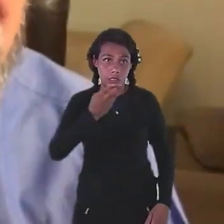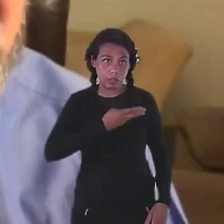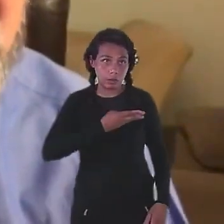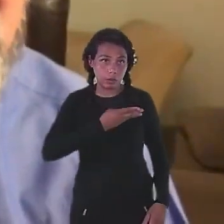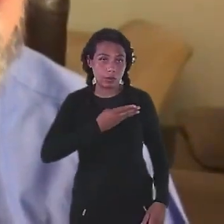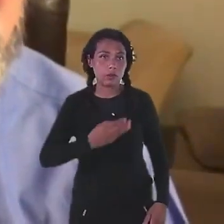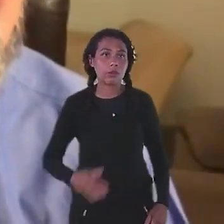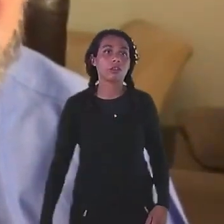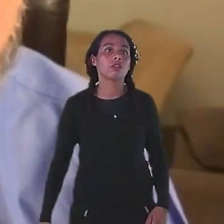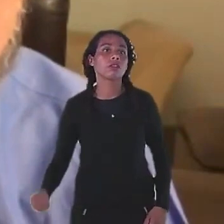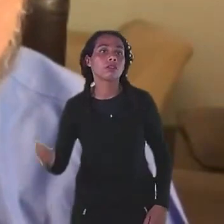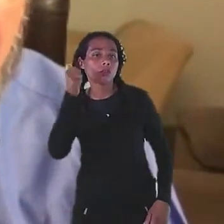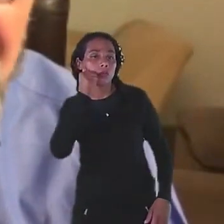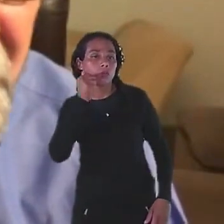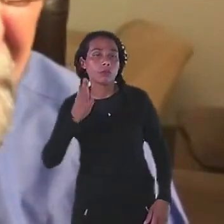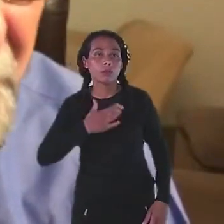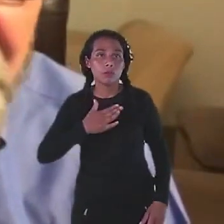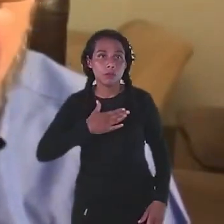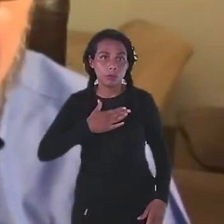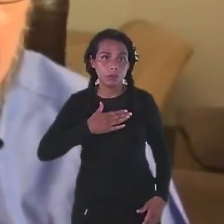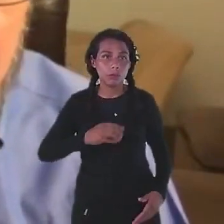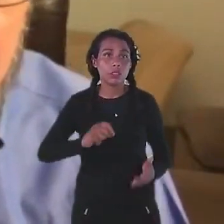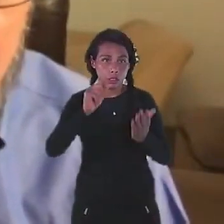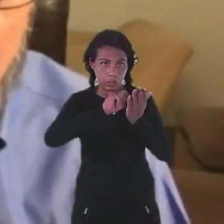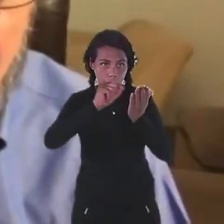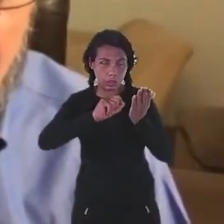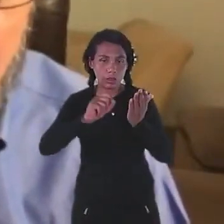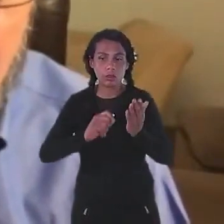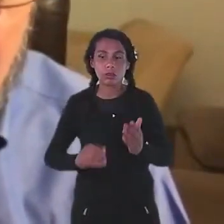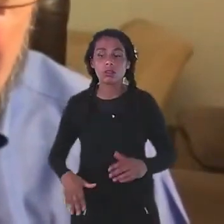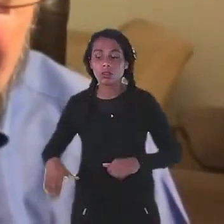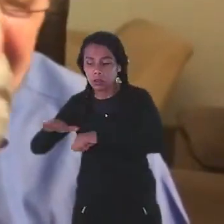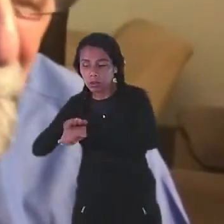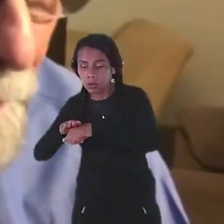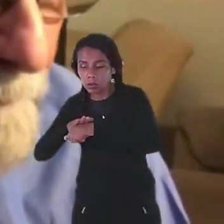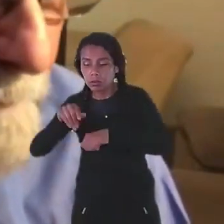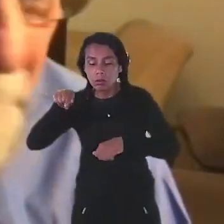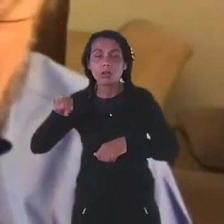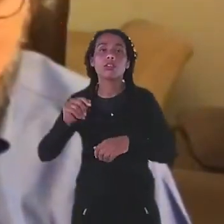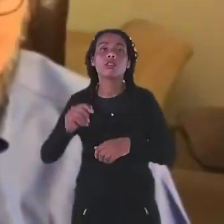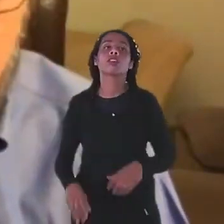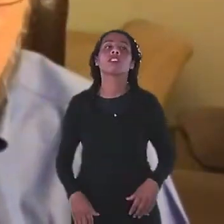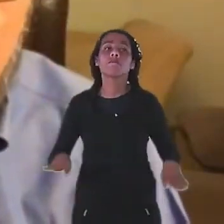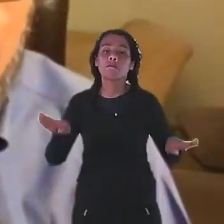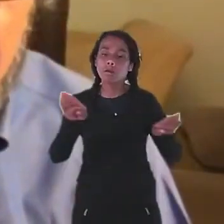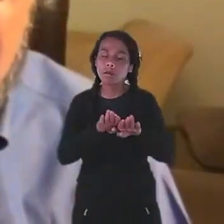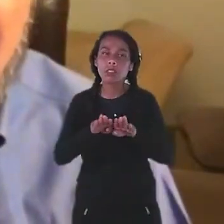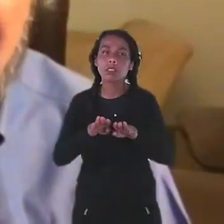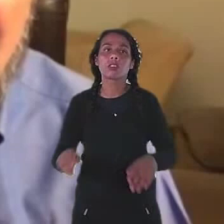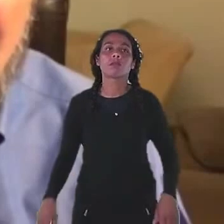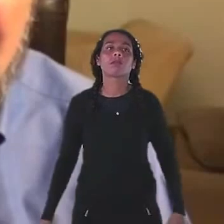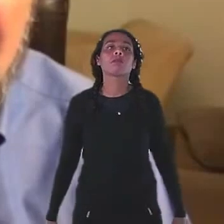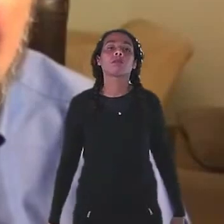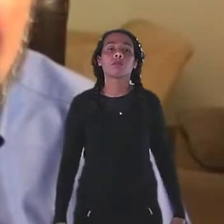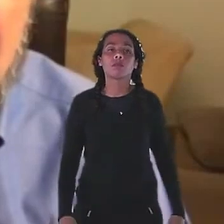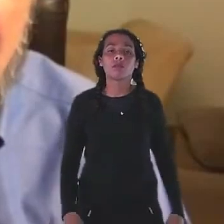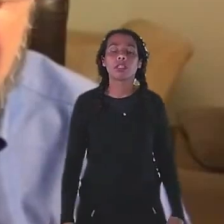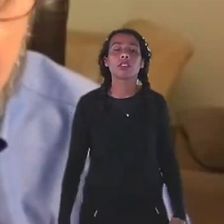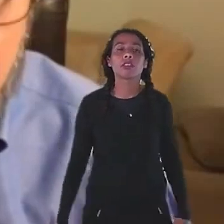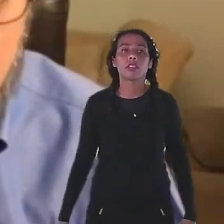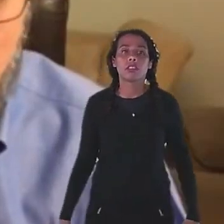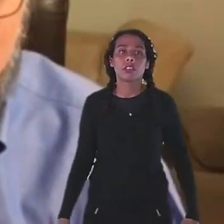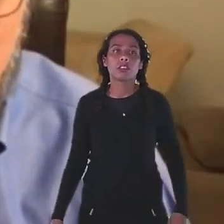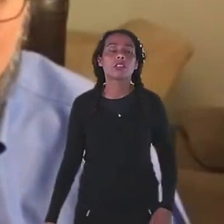trabalha nesse projeto também comigo há tanto tempo, da Planeta, e eu acordei com o Jim lá em Nova York